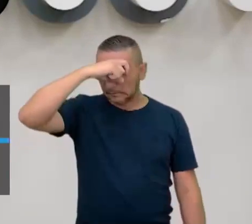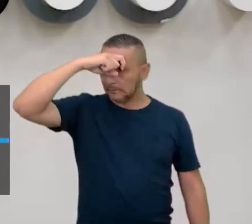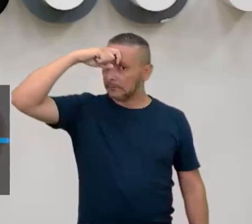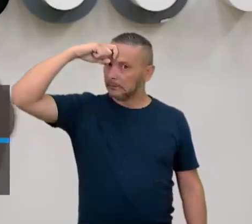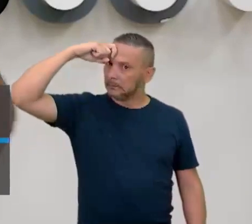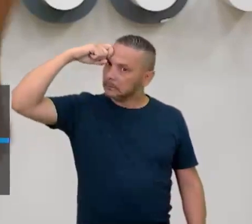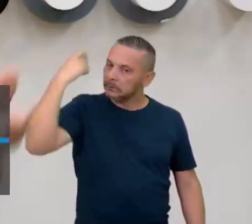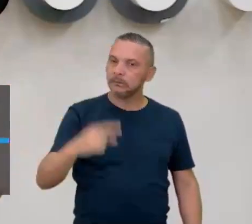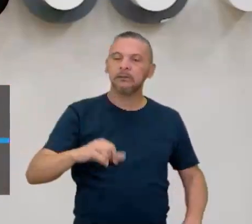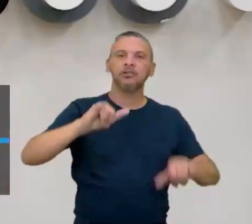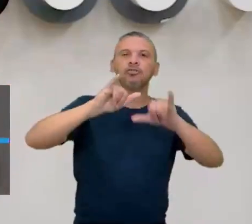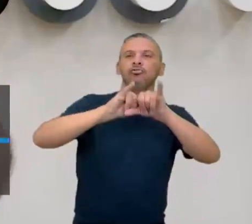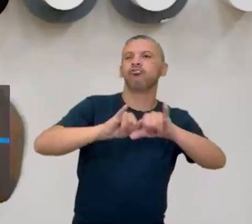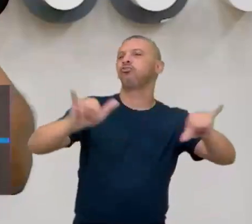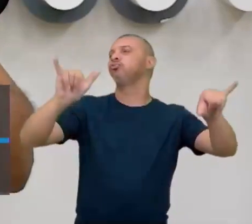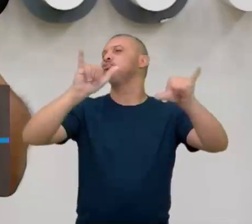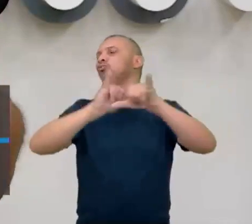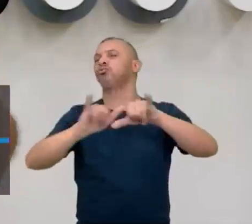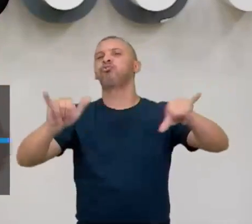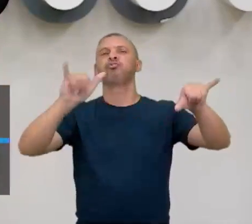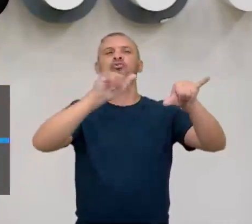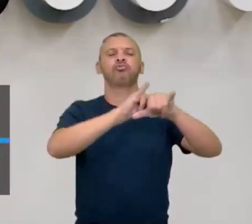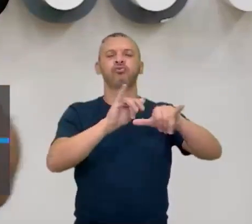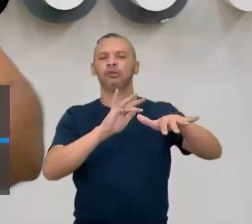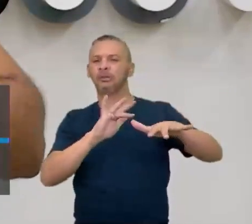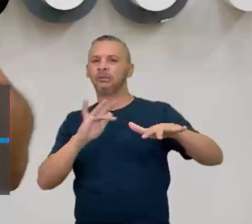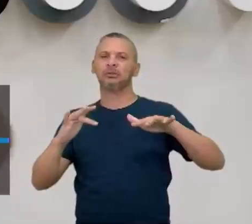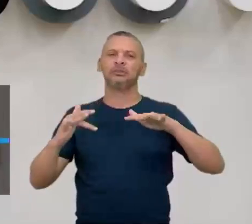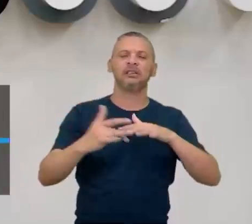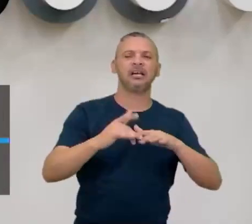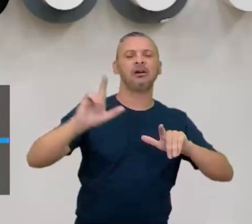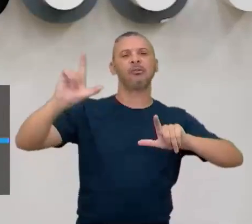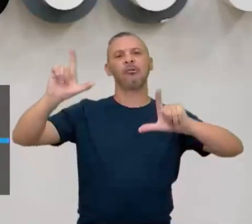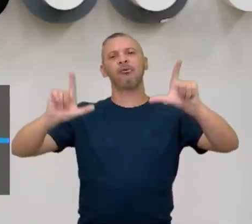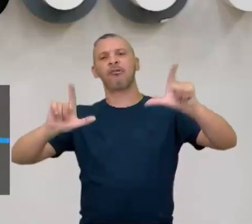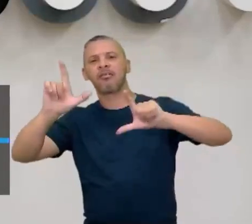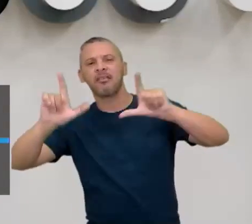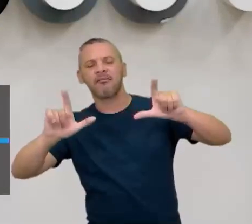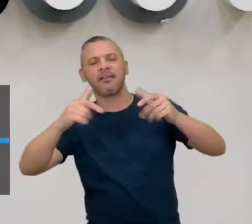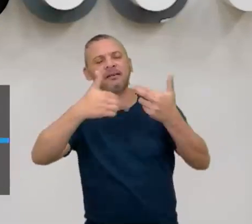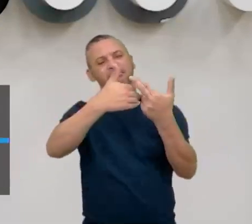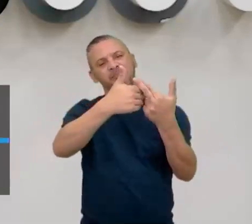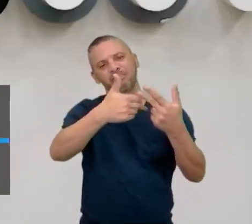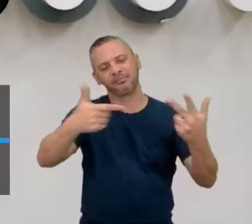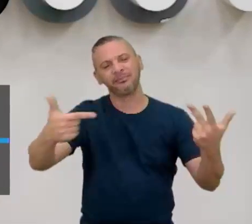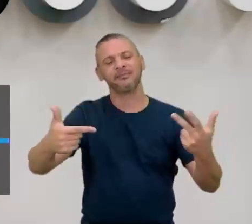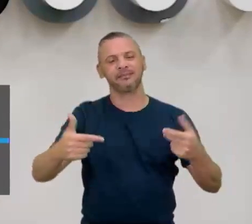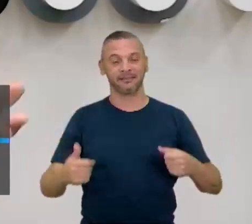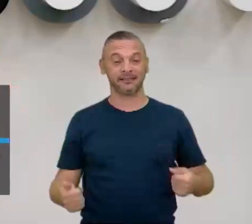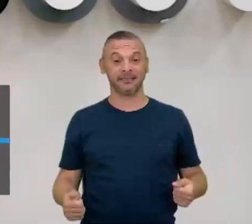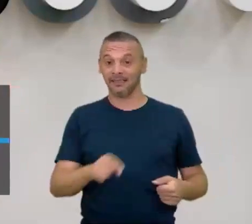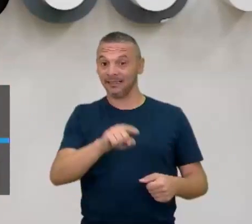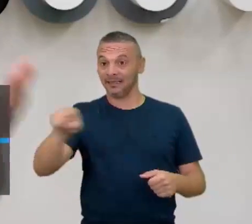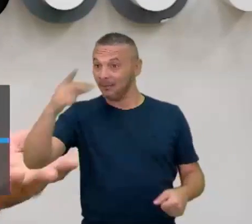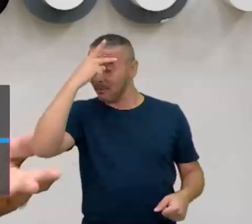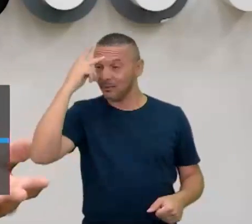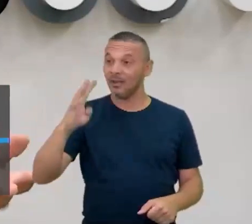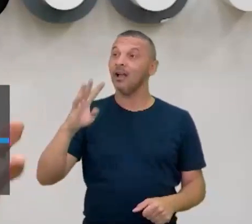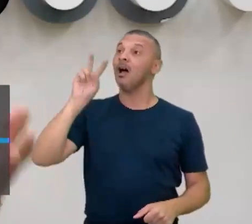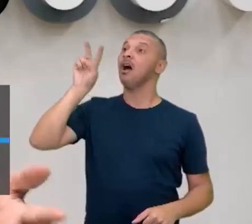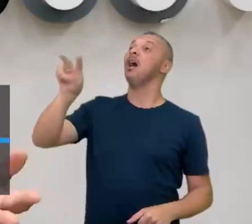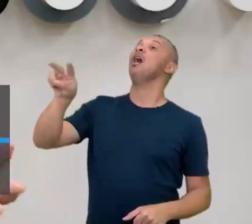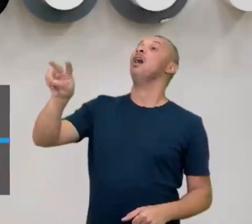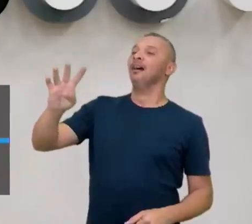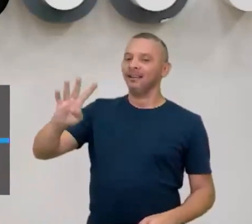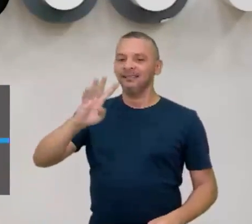peça apareça aí nas mídias sociais, apareça na TV, enfim, em tantos outros lugares aí, para que o público conheça e saiba que